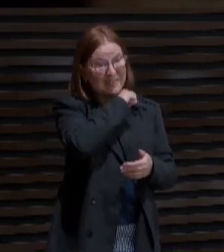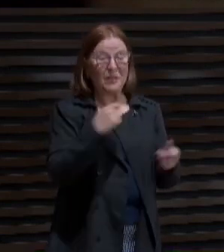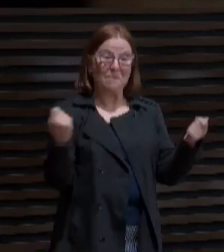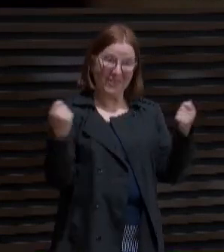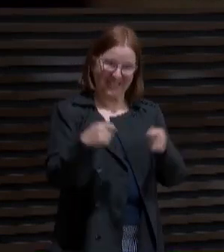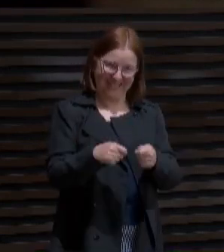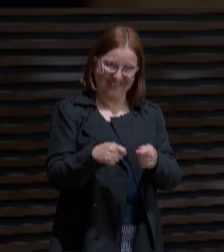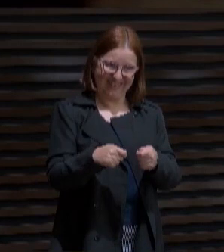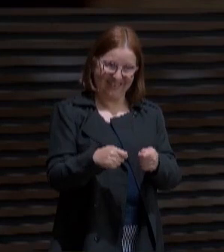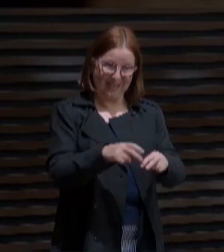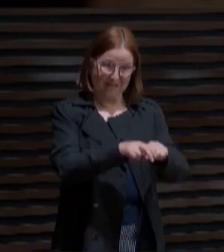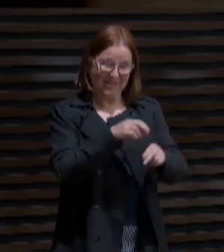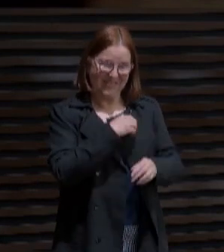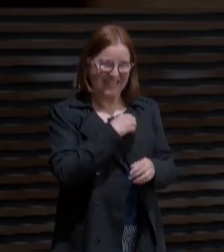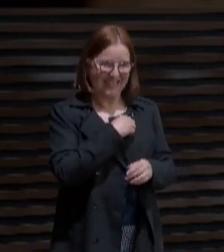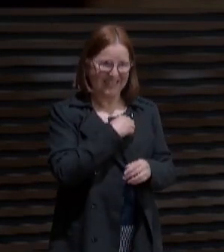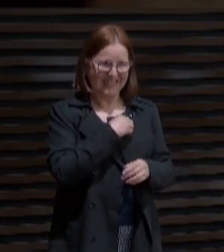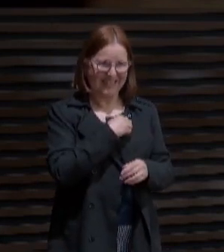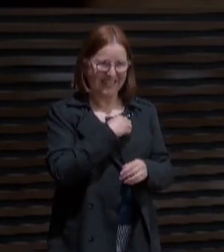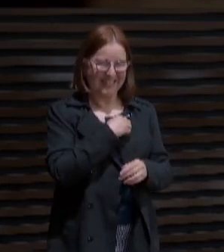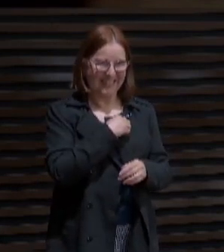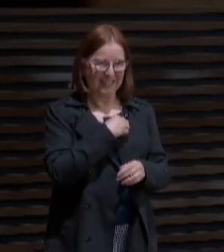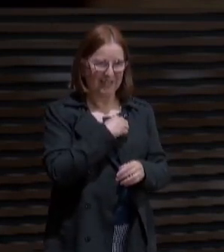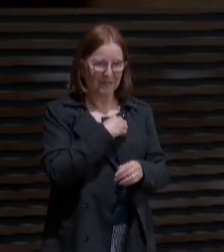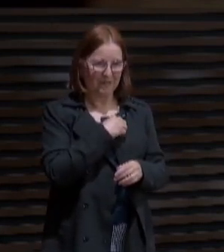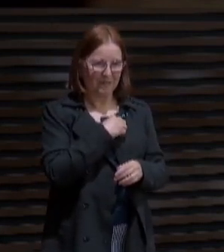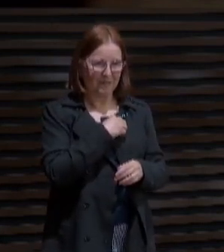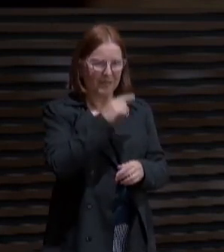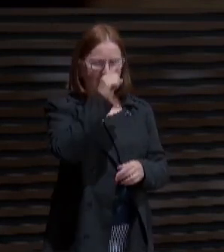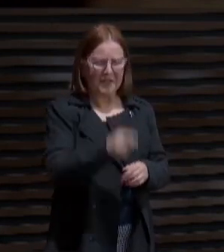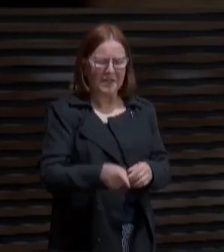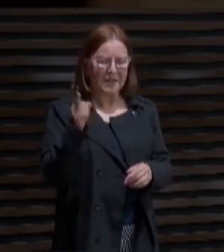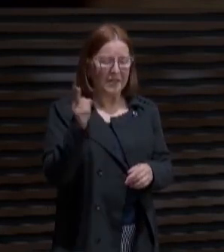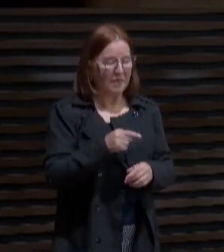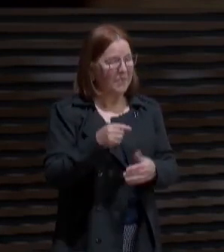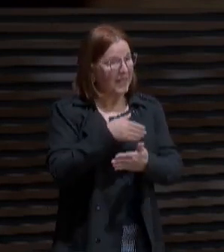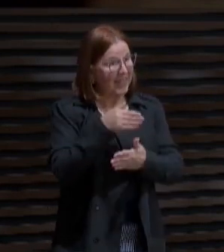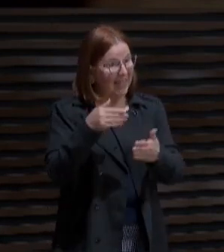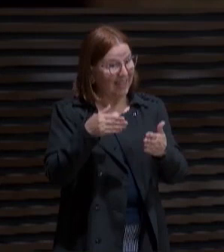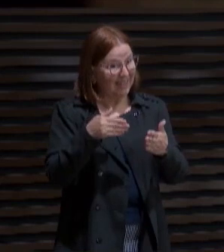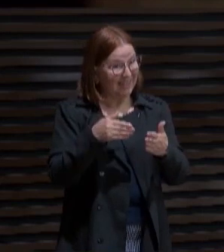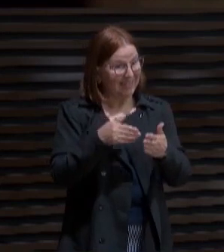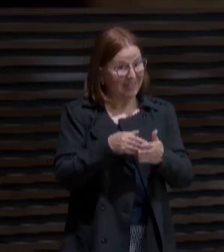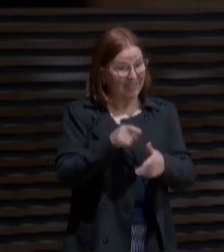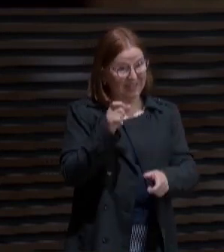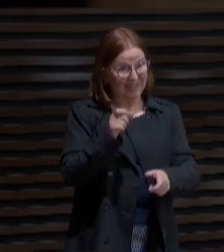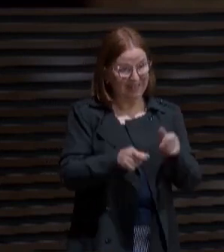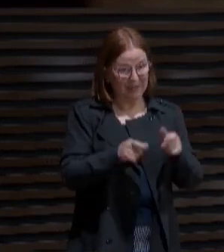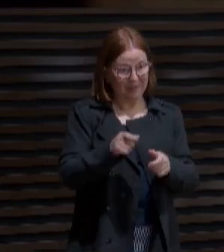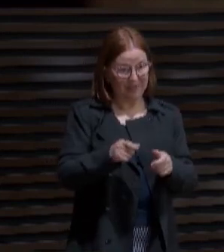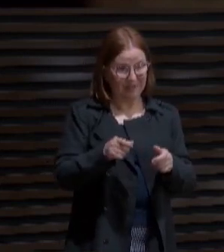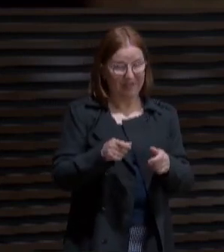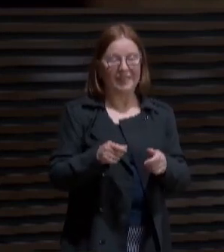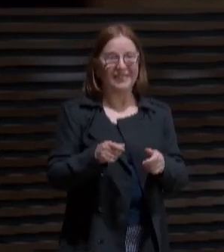possível pelo pecado. Elimina todos os humanos que já viveram. Pois não há quem